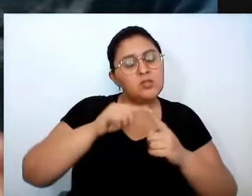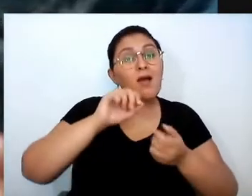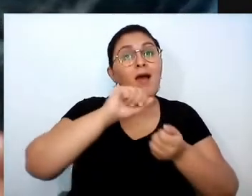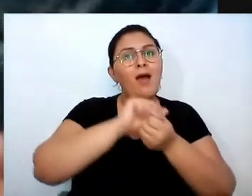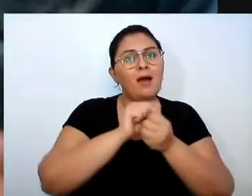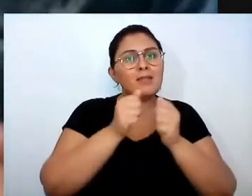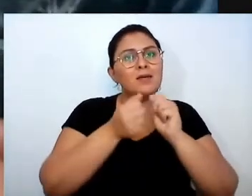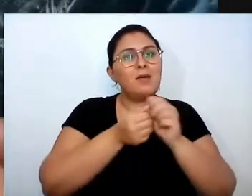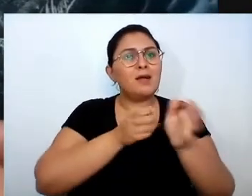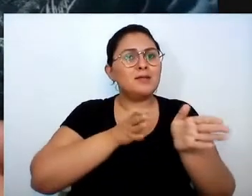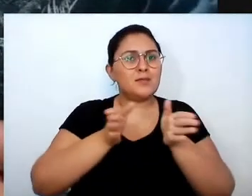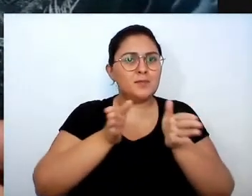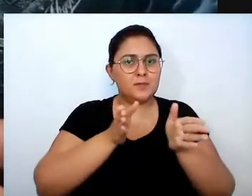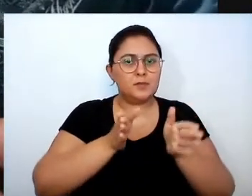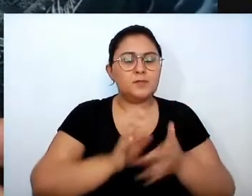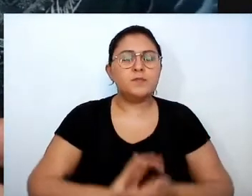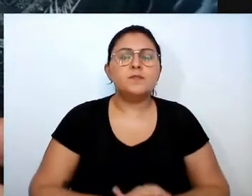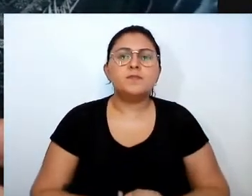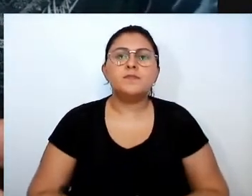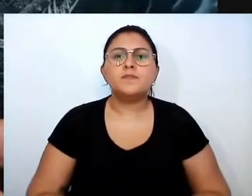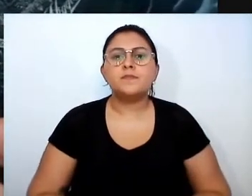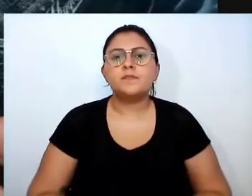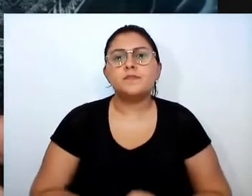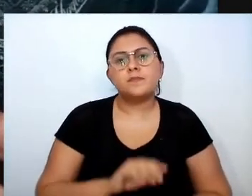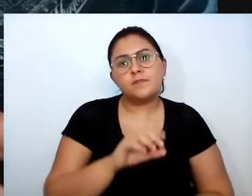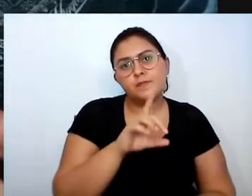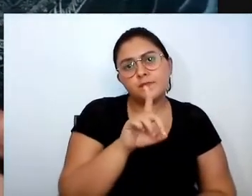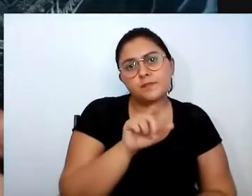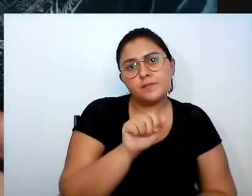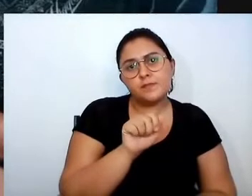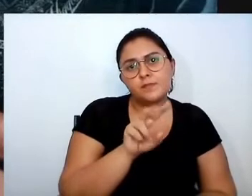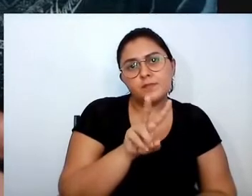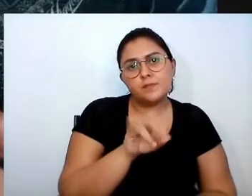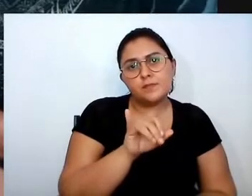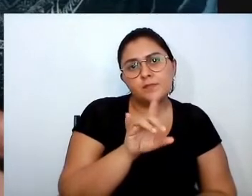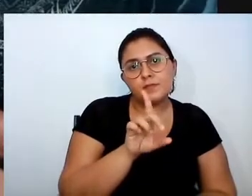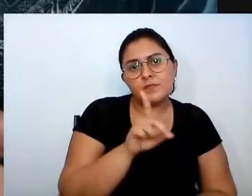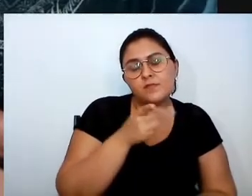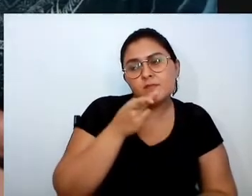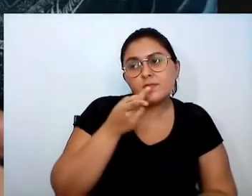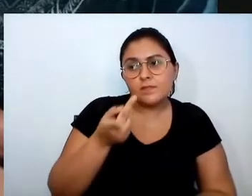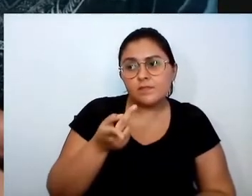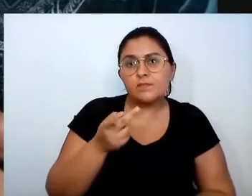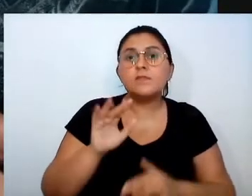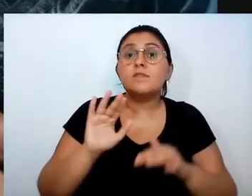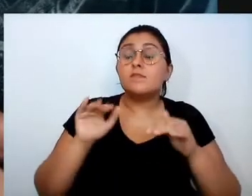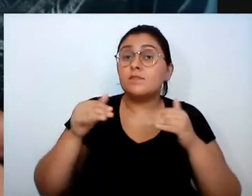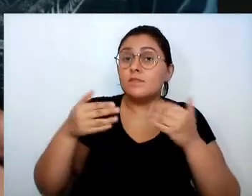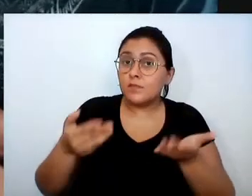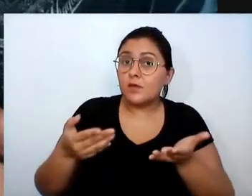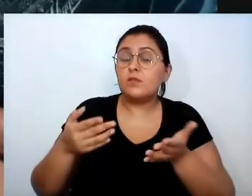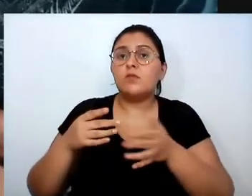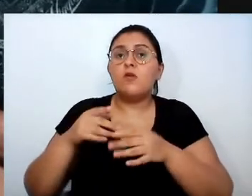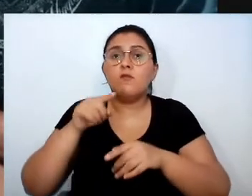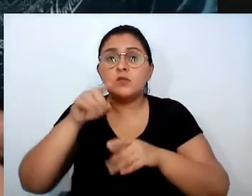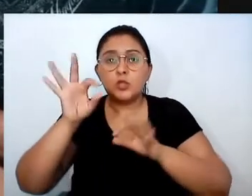cima disso. entendo. E aí, tanto dos textos, né, tanto dos textos, né, escritos lá da licenciatura, né, diretamente, e